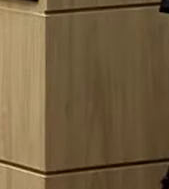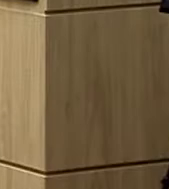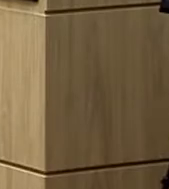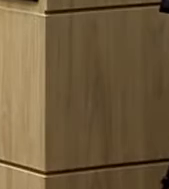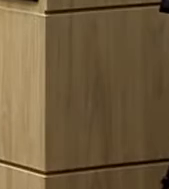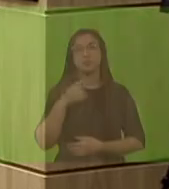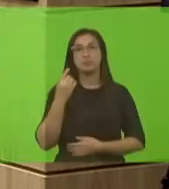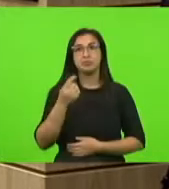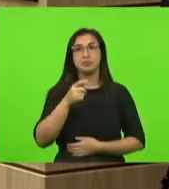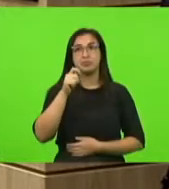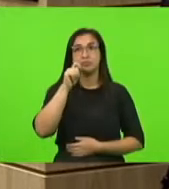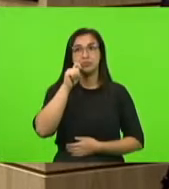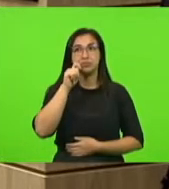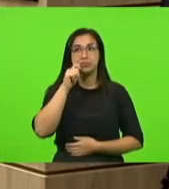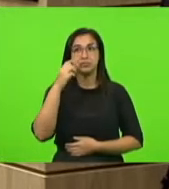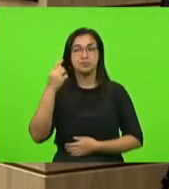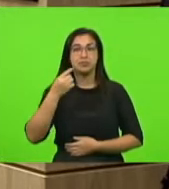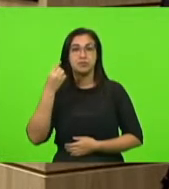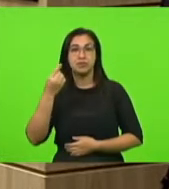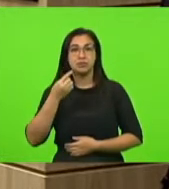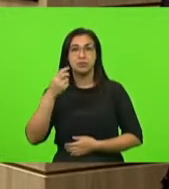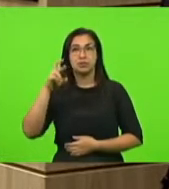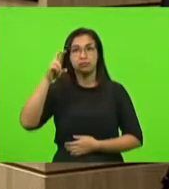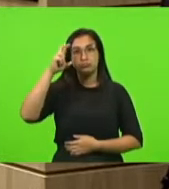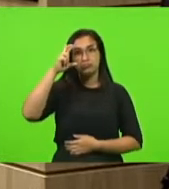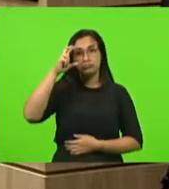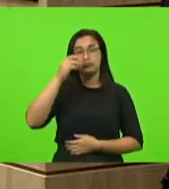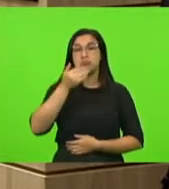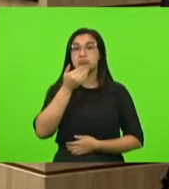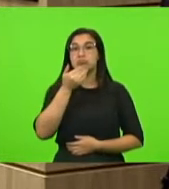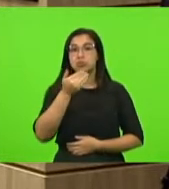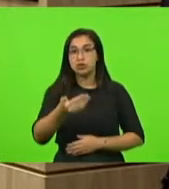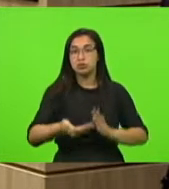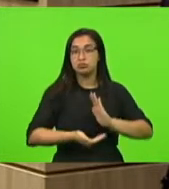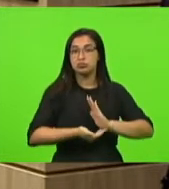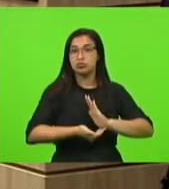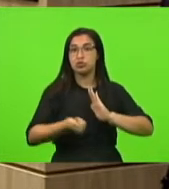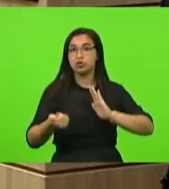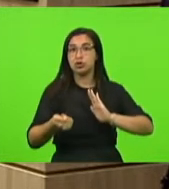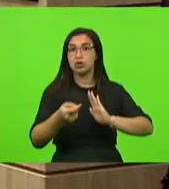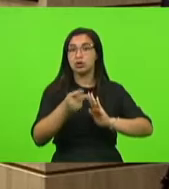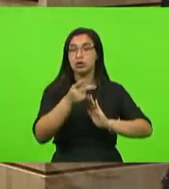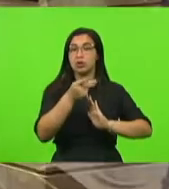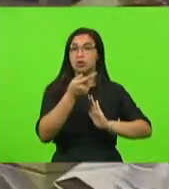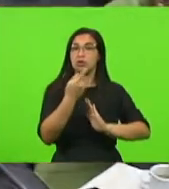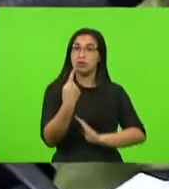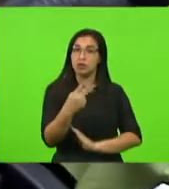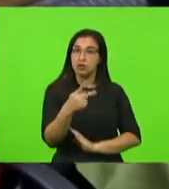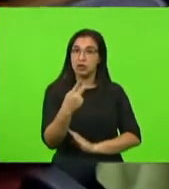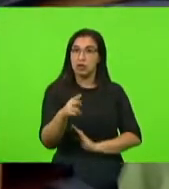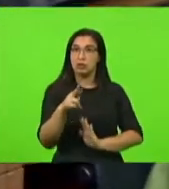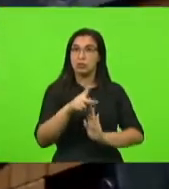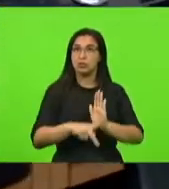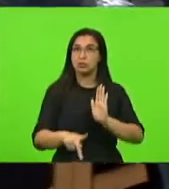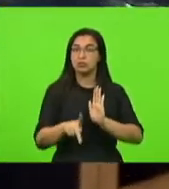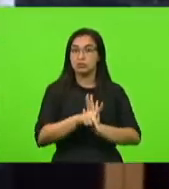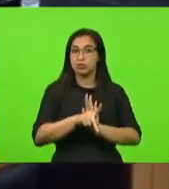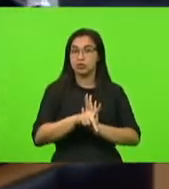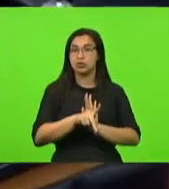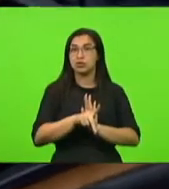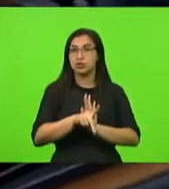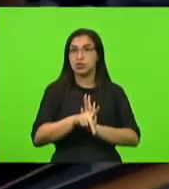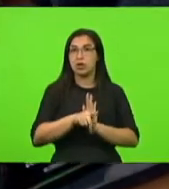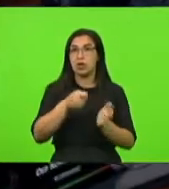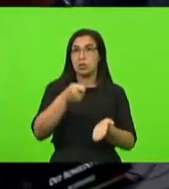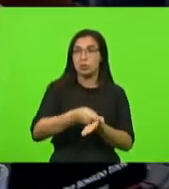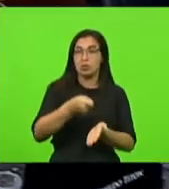Ana Campagnolo. O deputado Ricardo Alba solicitou a retirada de pauta do seu projeto de lei que dispõe sobre a permanência e obrigatoriedade